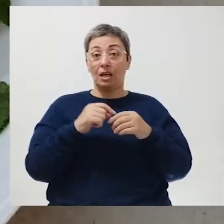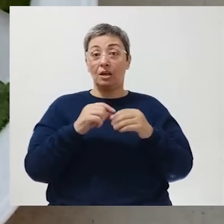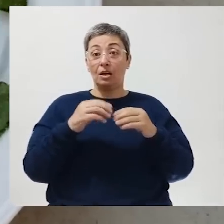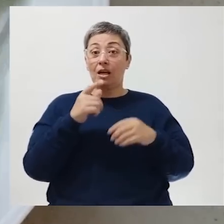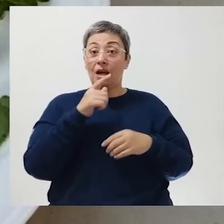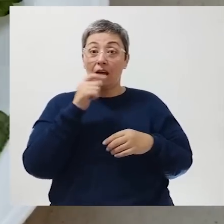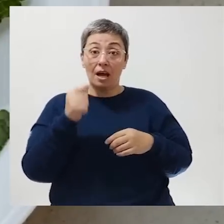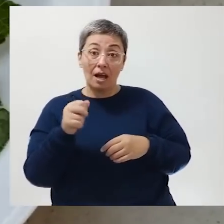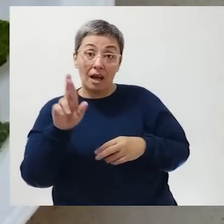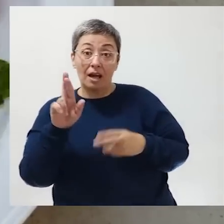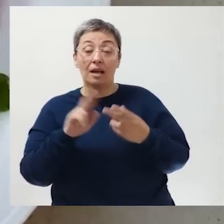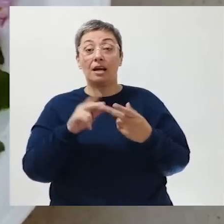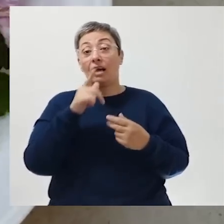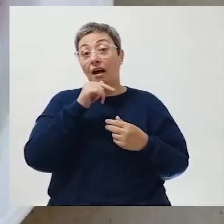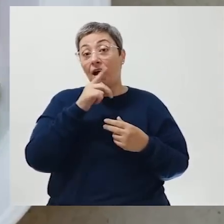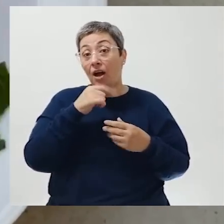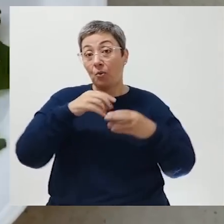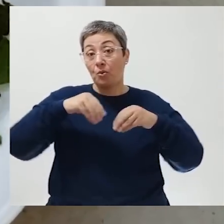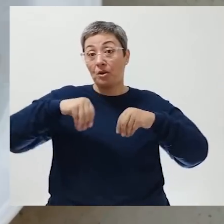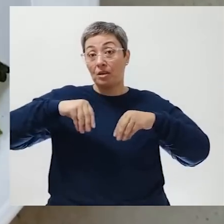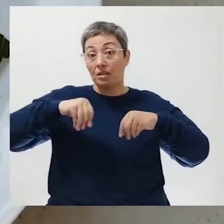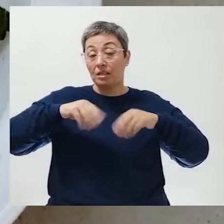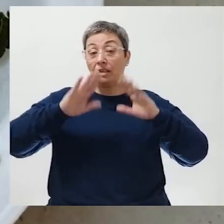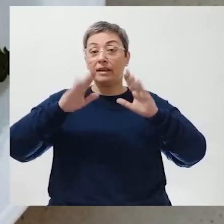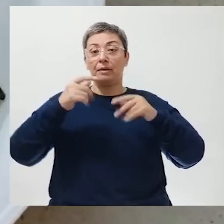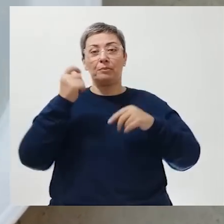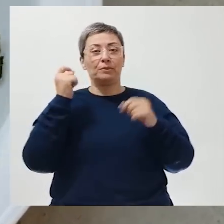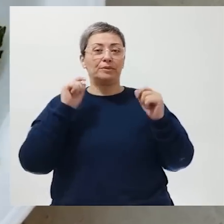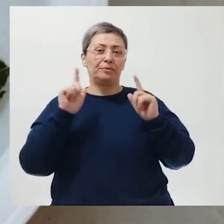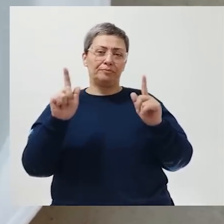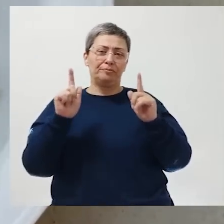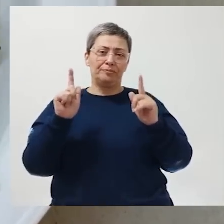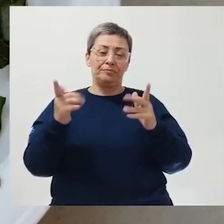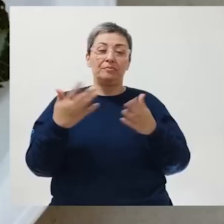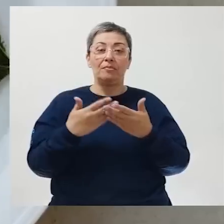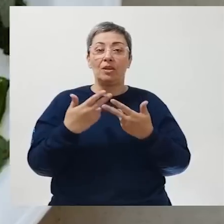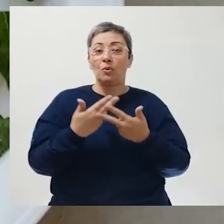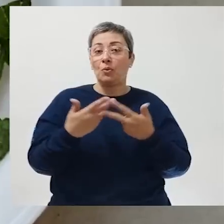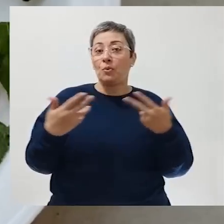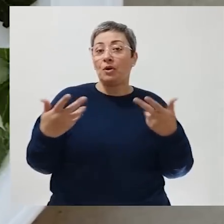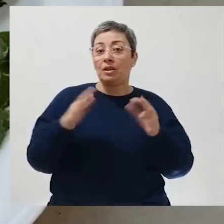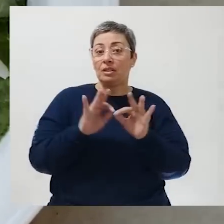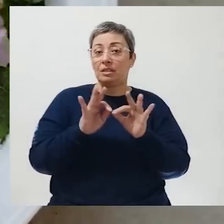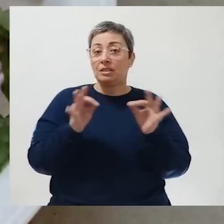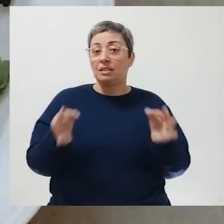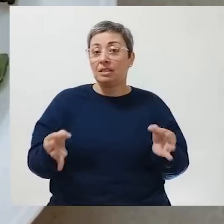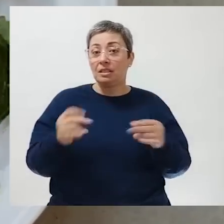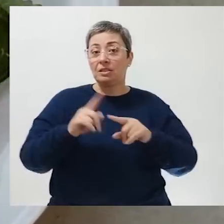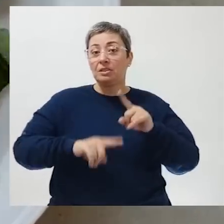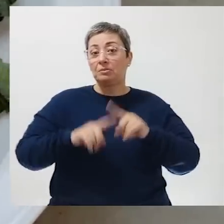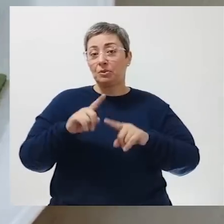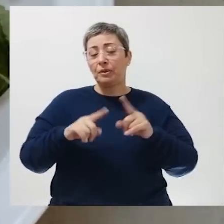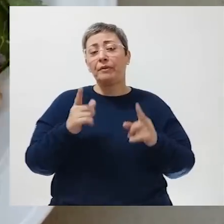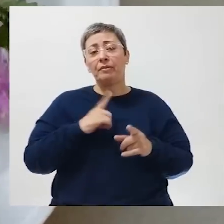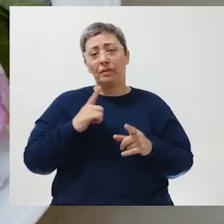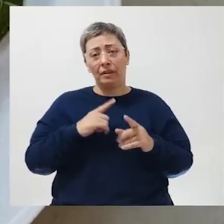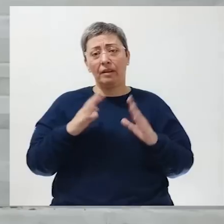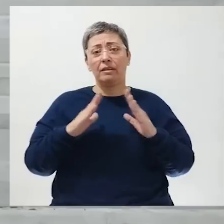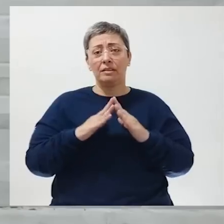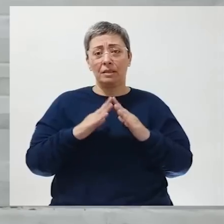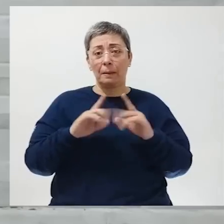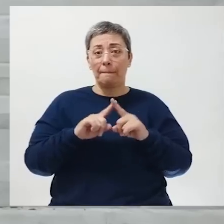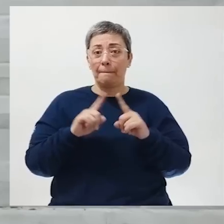elemento ar, água, terra. É muito divertido. São coisas simples com materiais que todos temos em